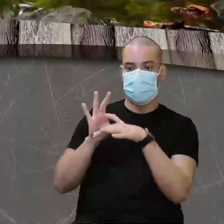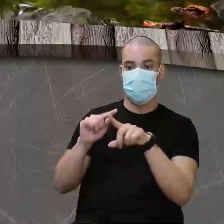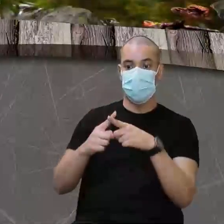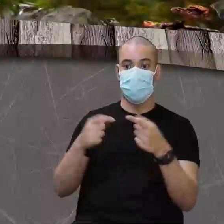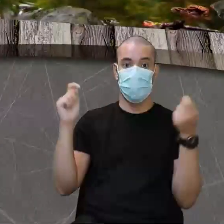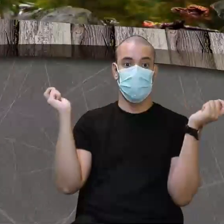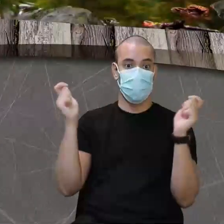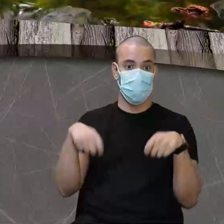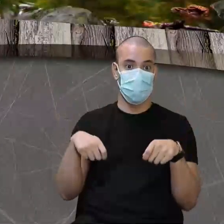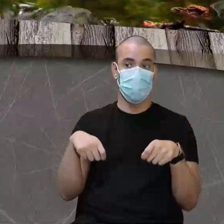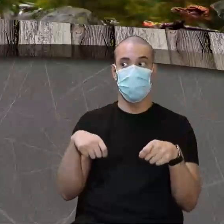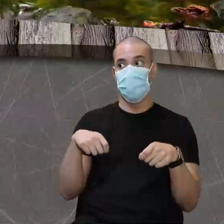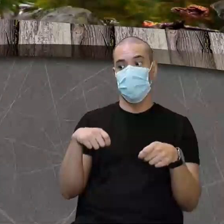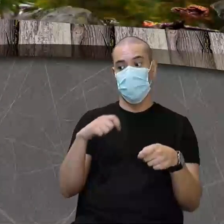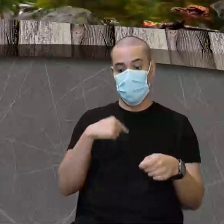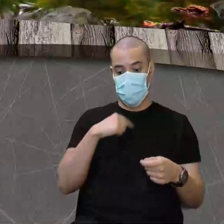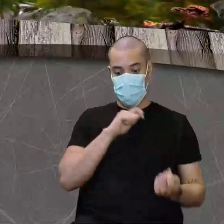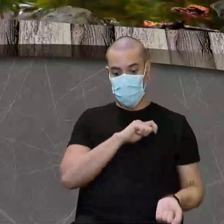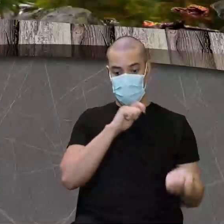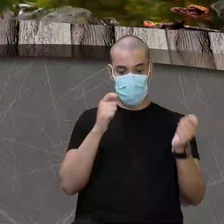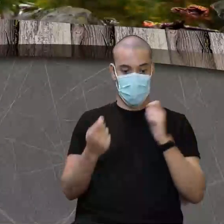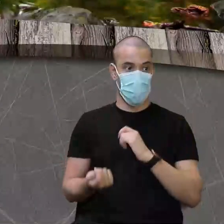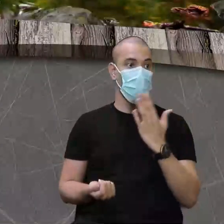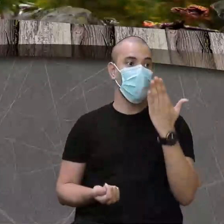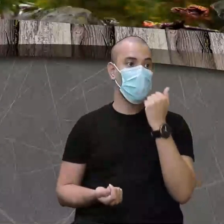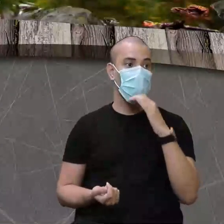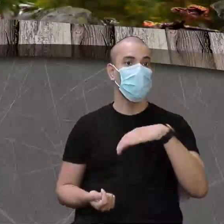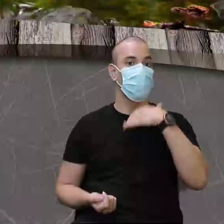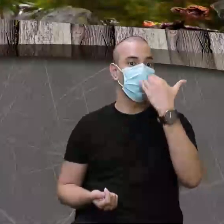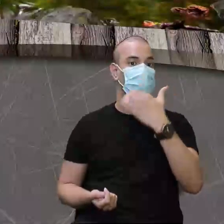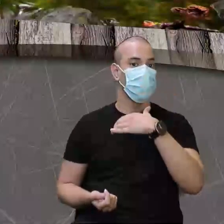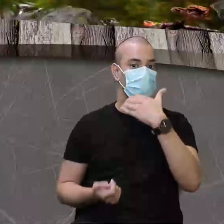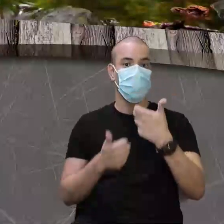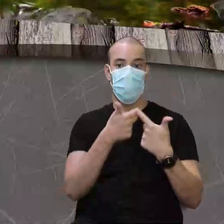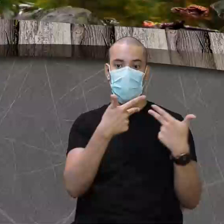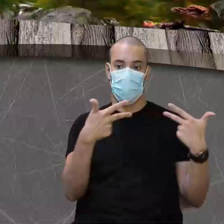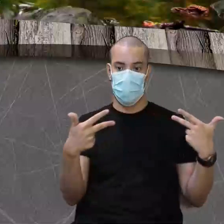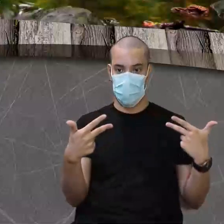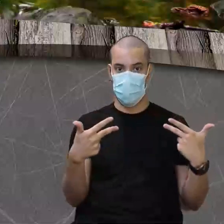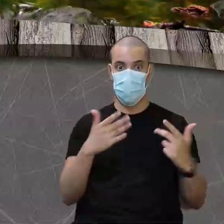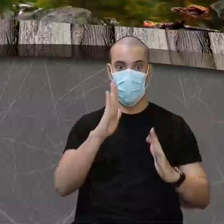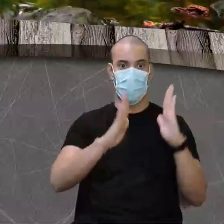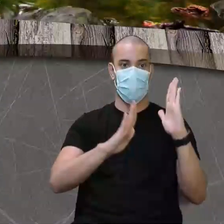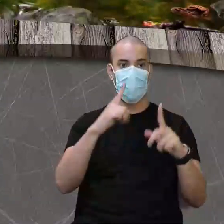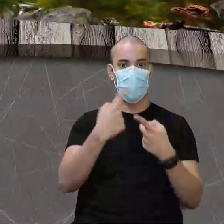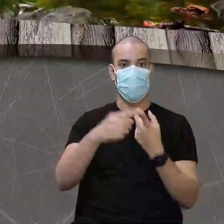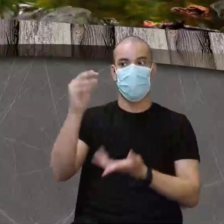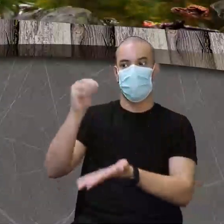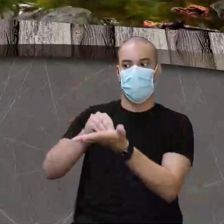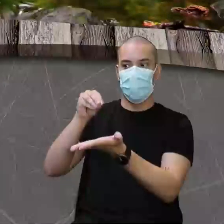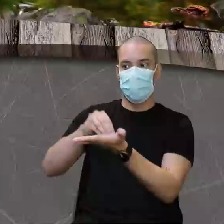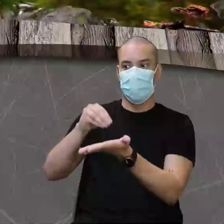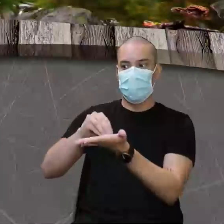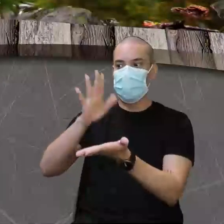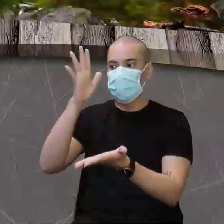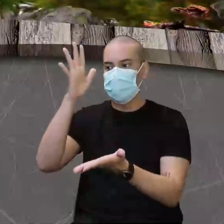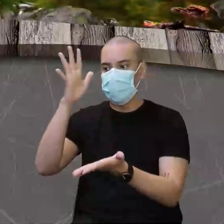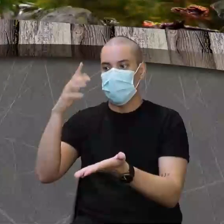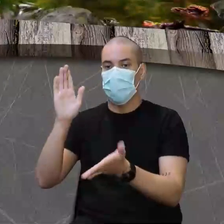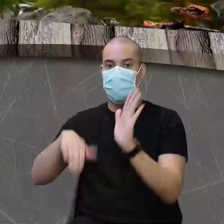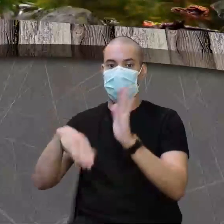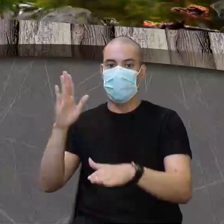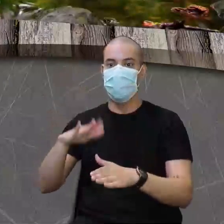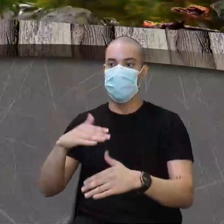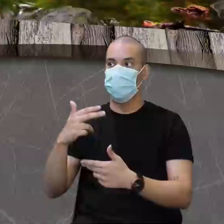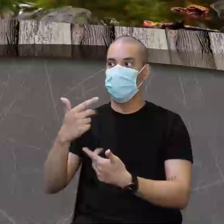podem passar a se alimentarem de frutos da época, né, que está faltando ali alguma coisa, tá bom? O alimento,